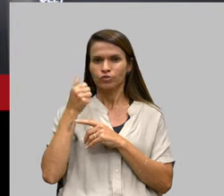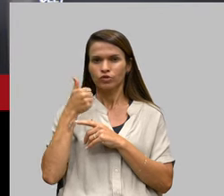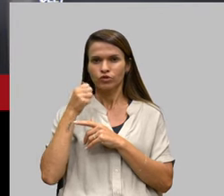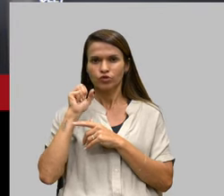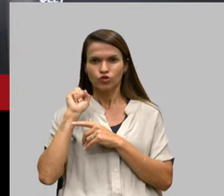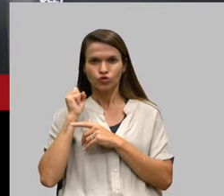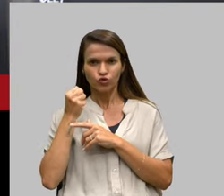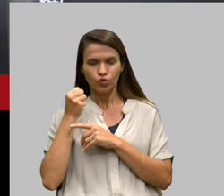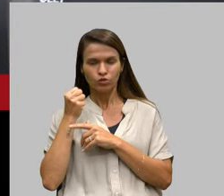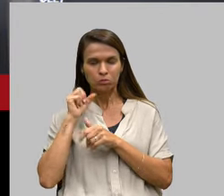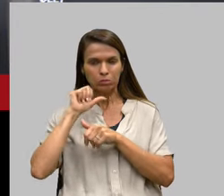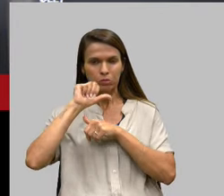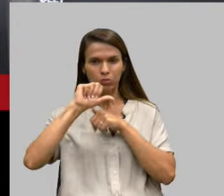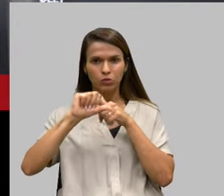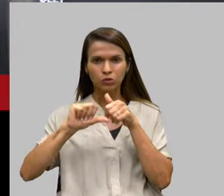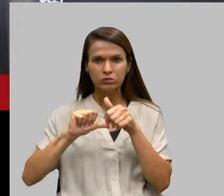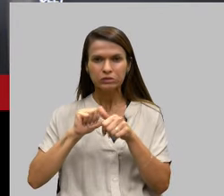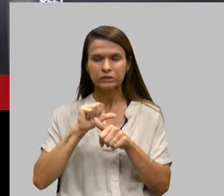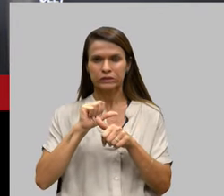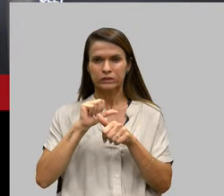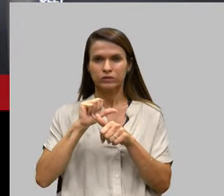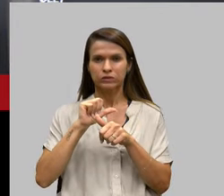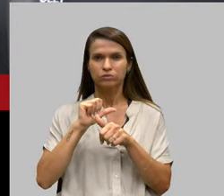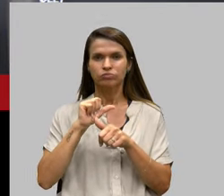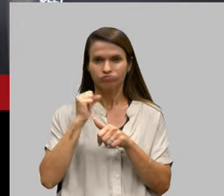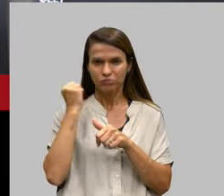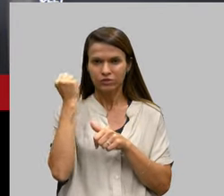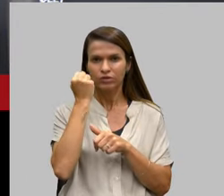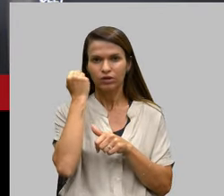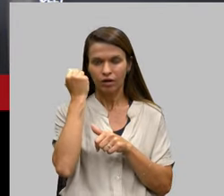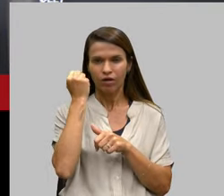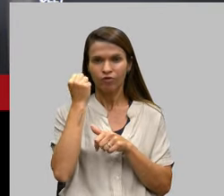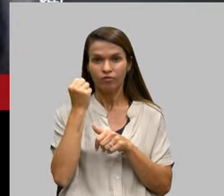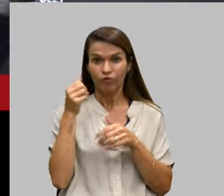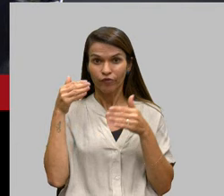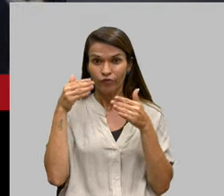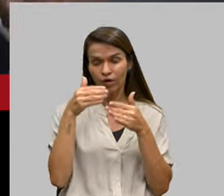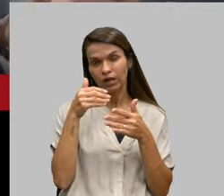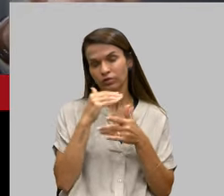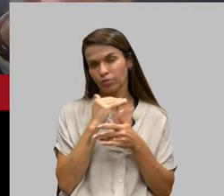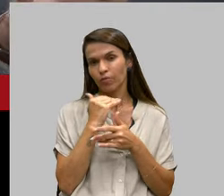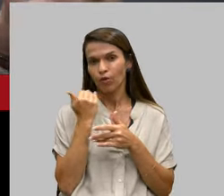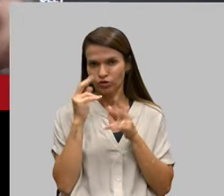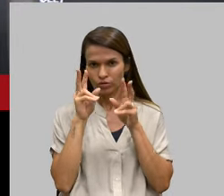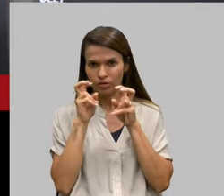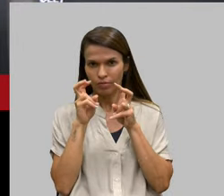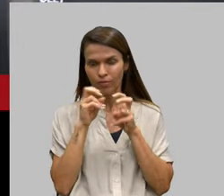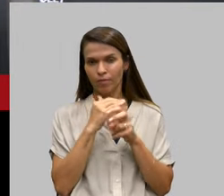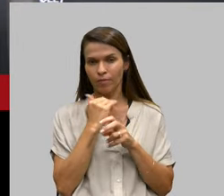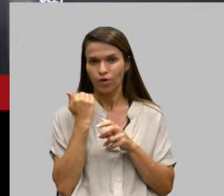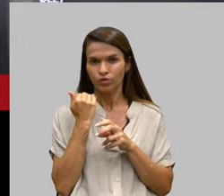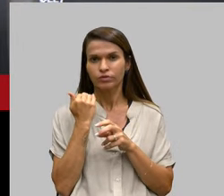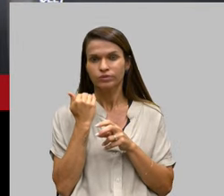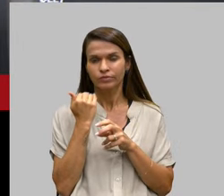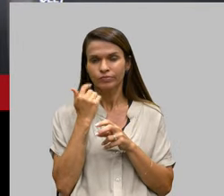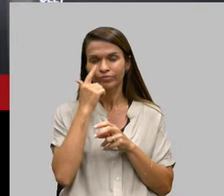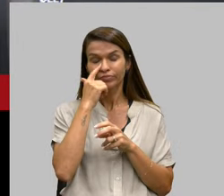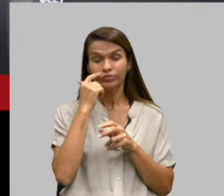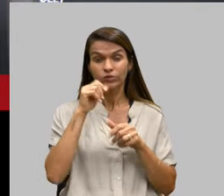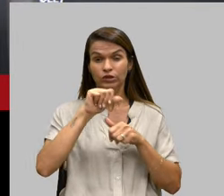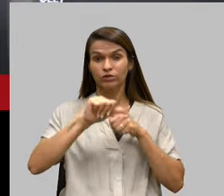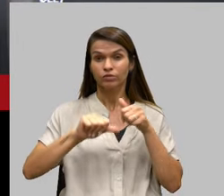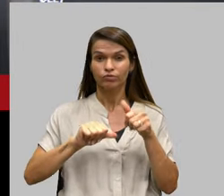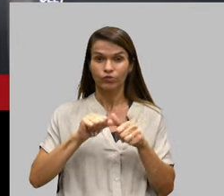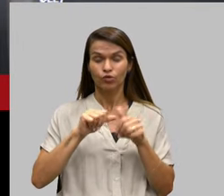mudança foi abrupta aliás no que pensão por morte autoaplicável no âmbito serviço Federal e que mudou